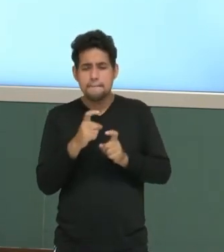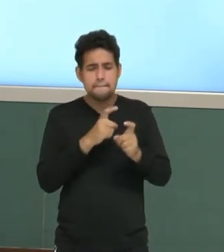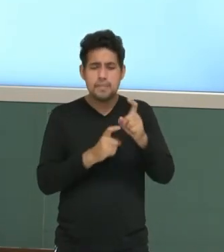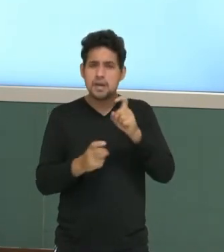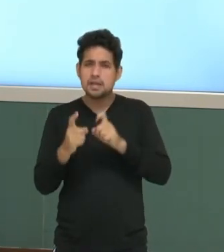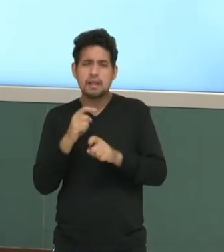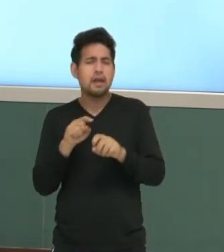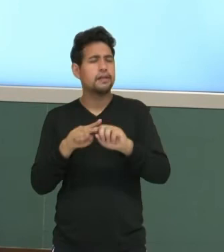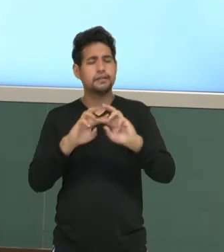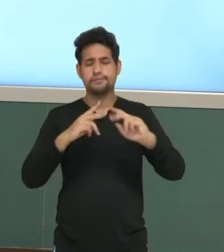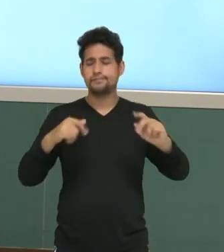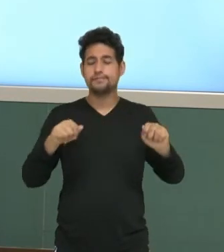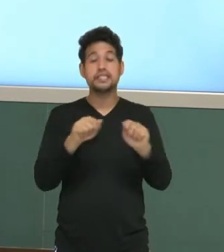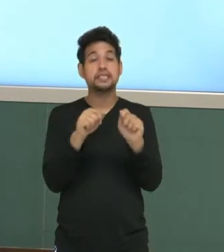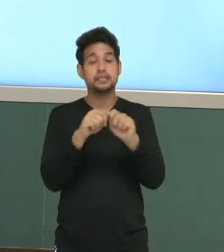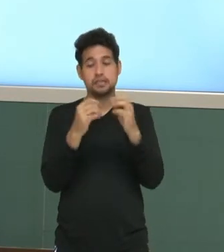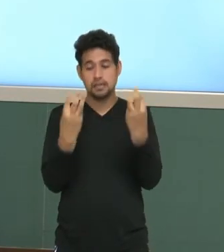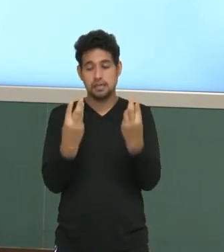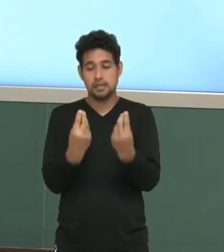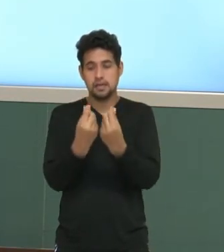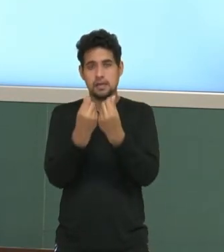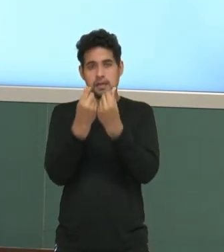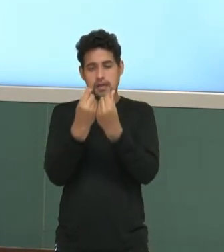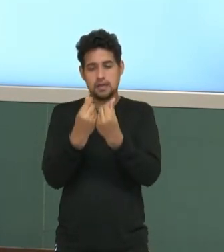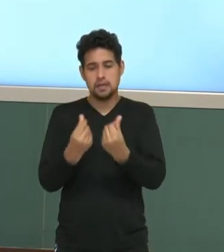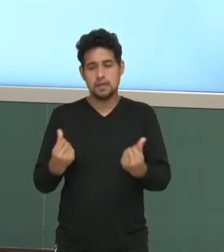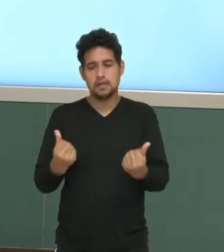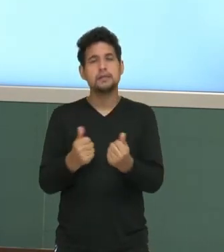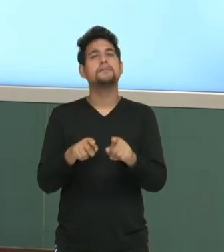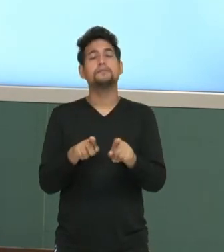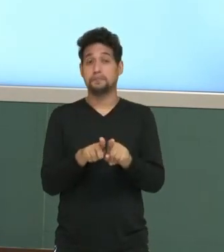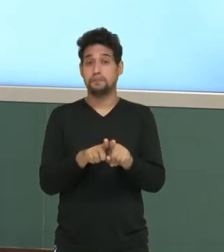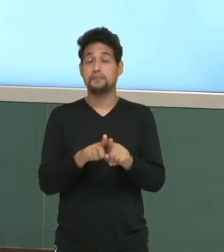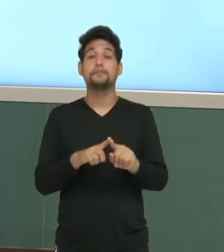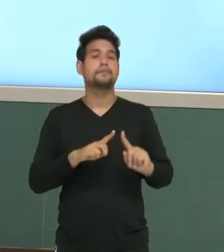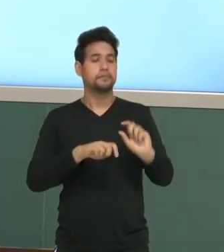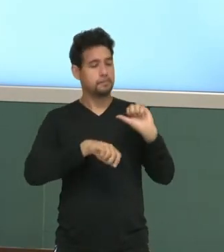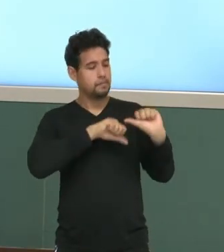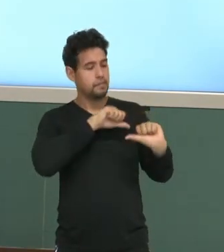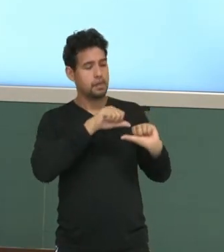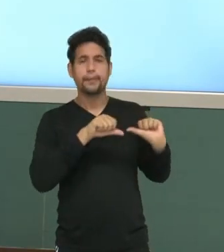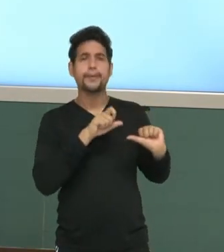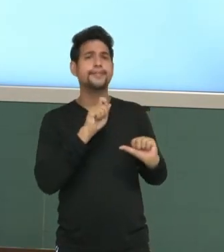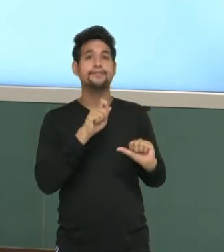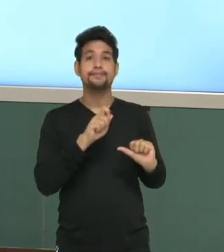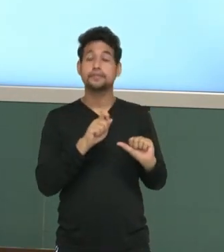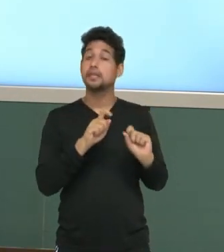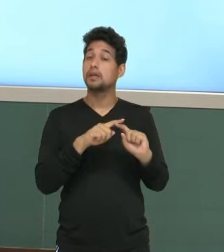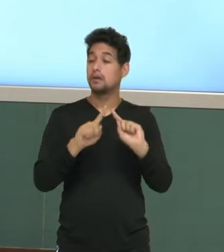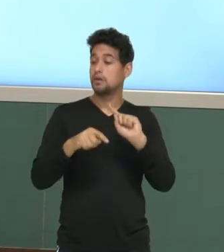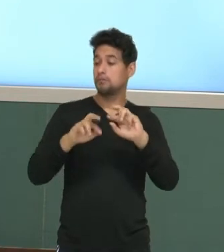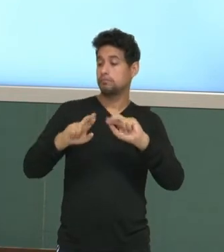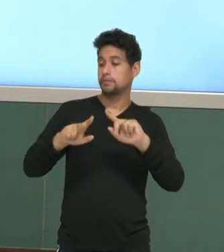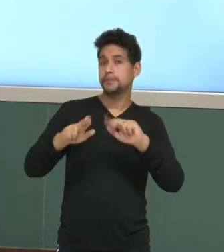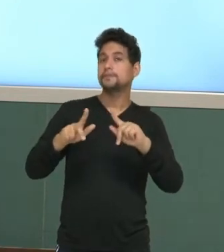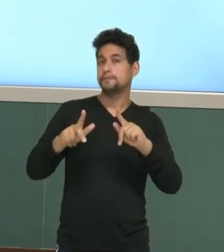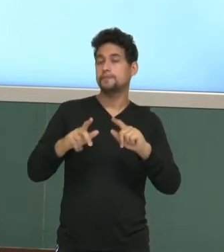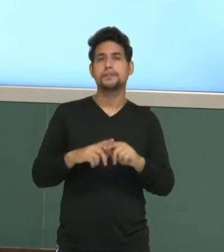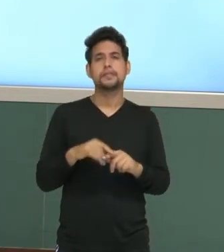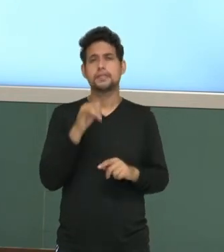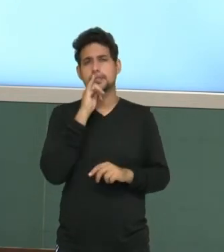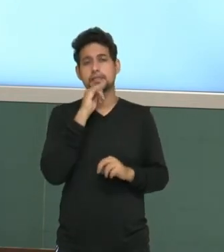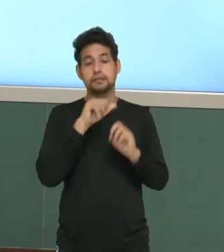bactérias que fazem a decomposição da matéria orgânica e transforma isso em outras substâncias.